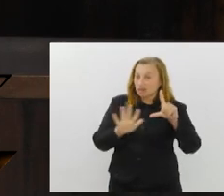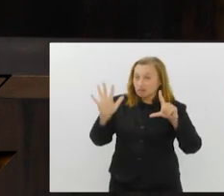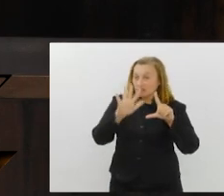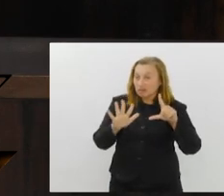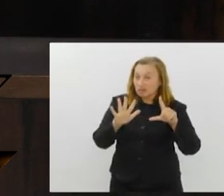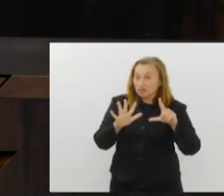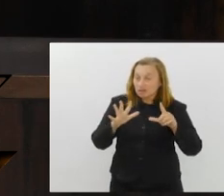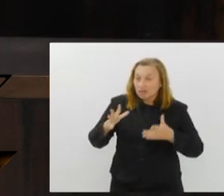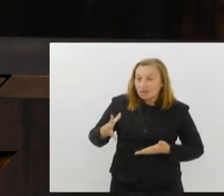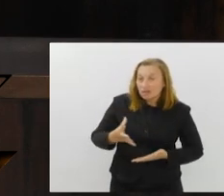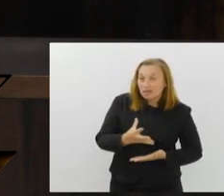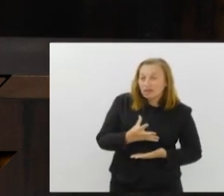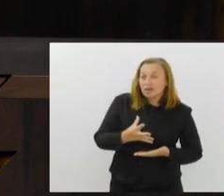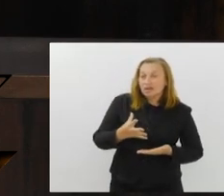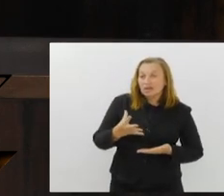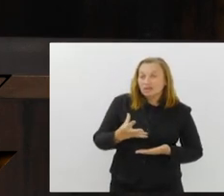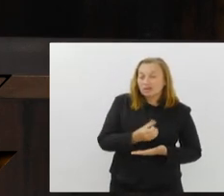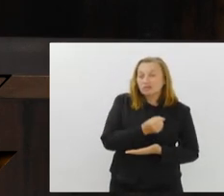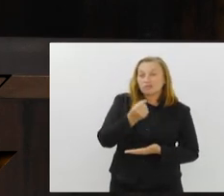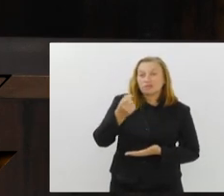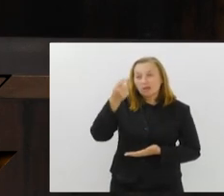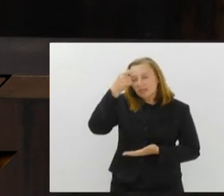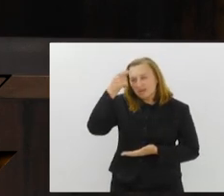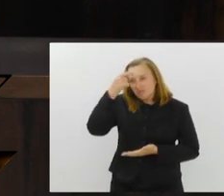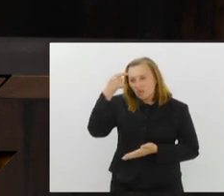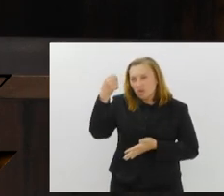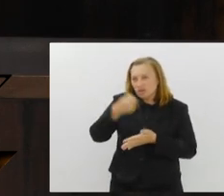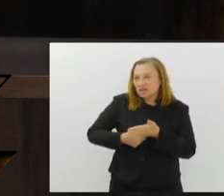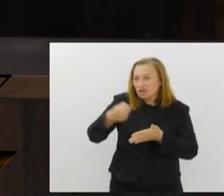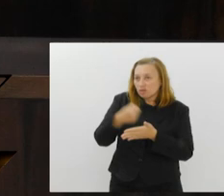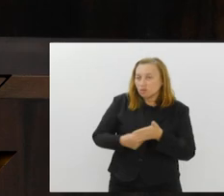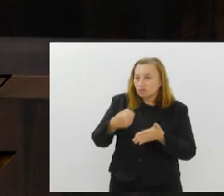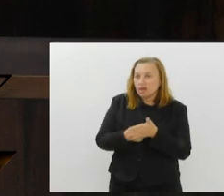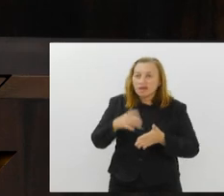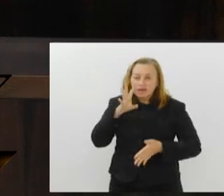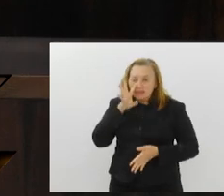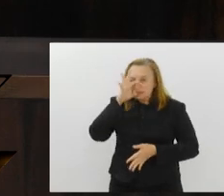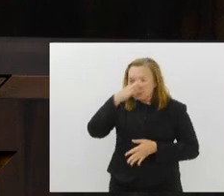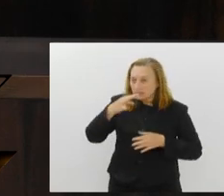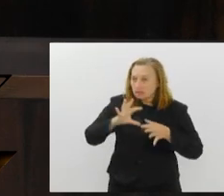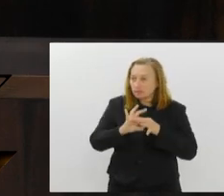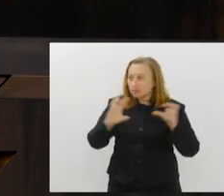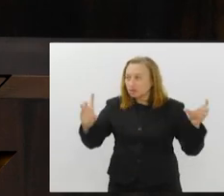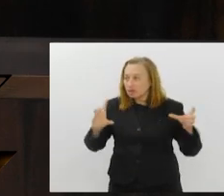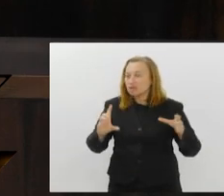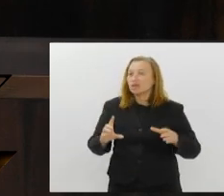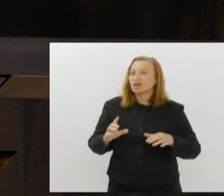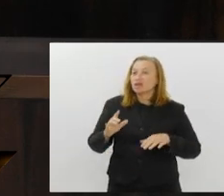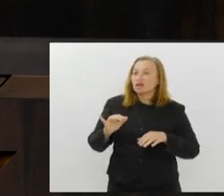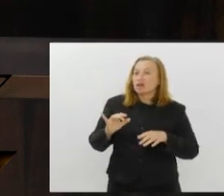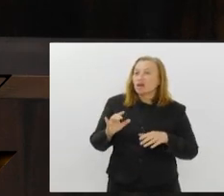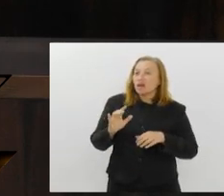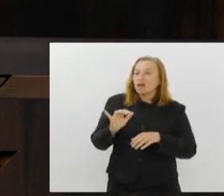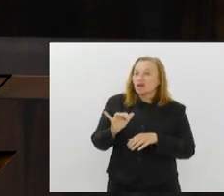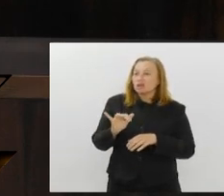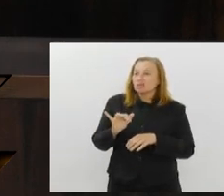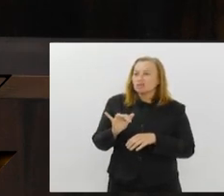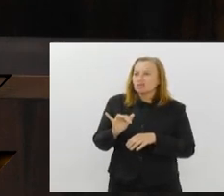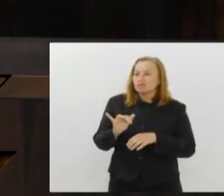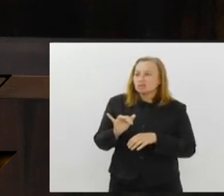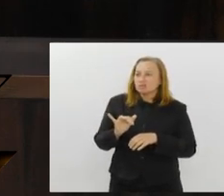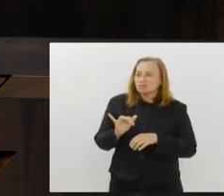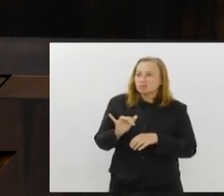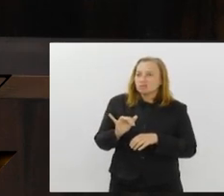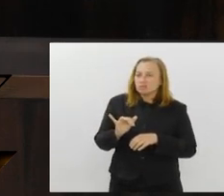resgate da memória da Resistência democrática é um vídeo curto mas muito impactante muito bonito Então vamos continuar